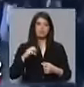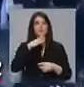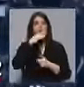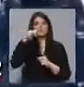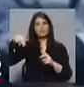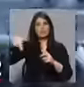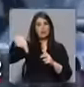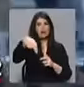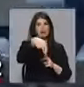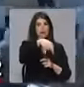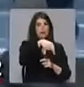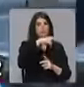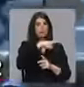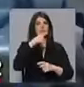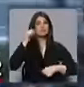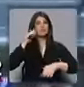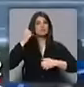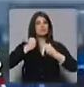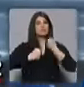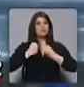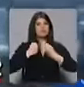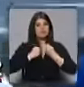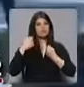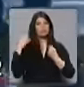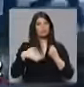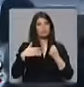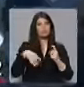Esta foi uma manifestação histórica, já que em 2001